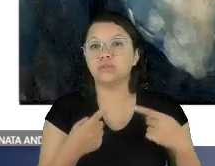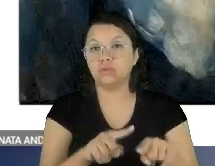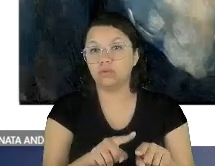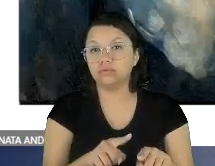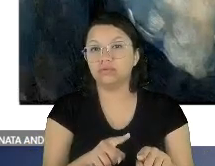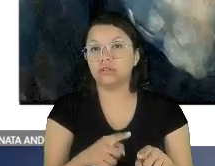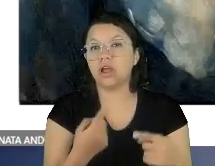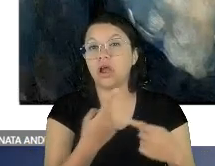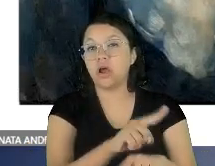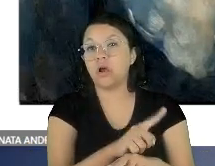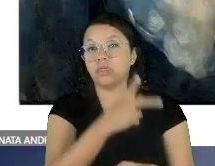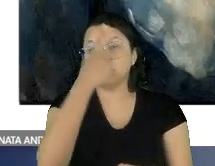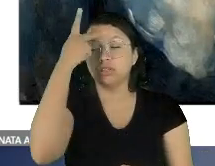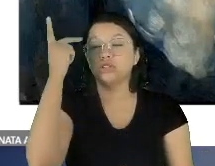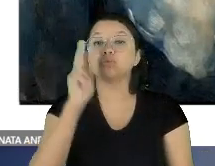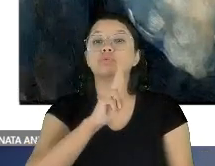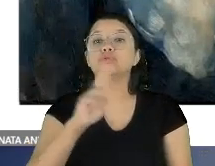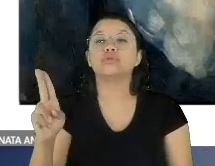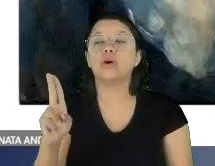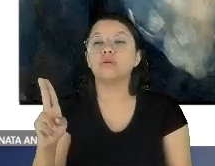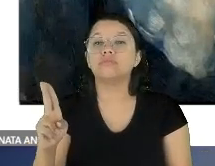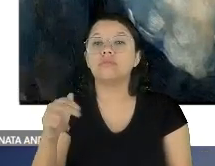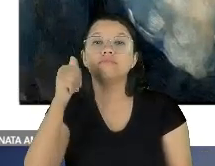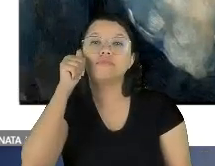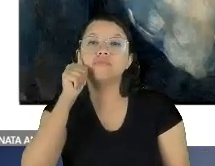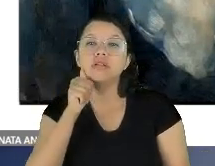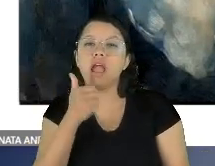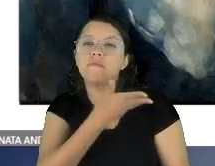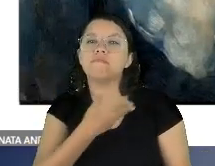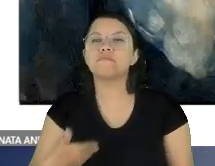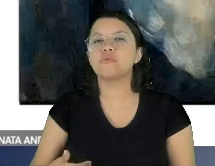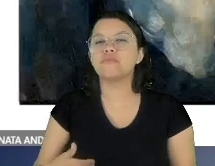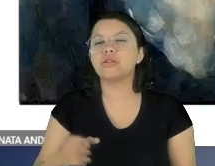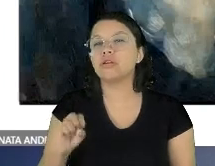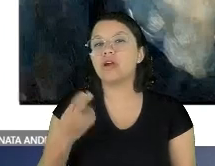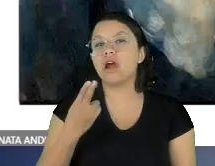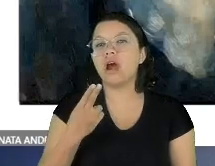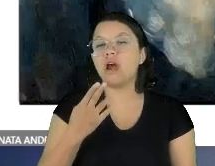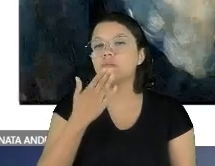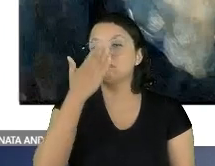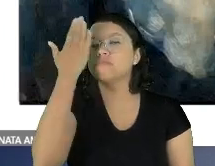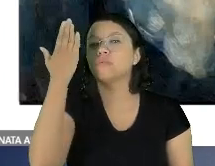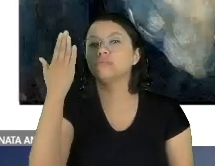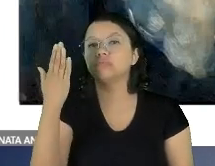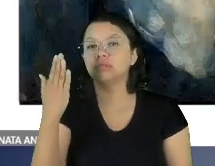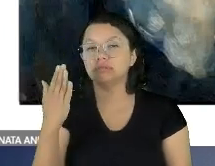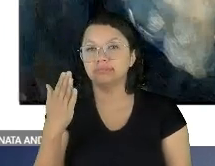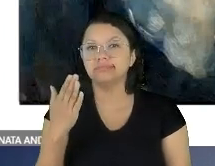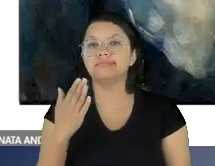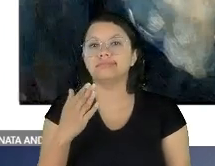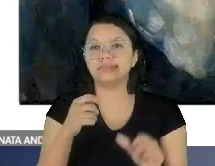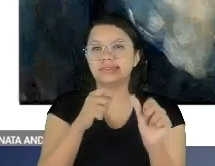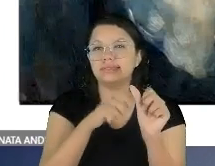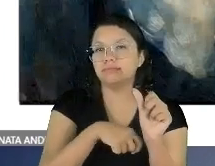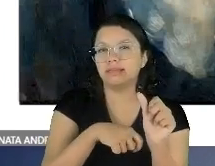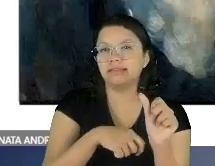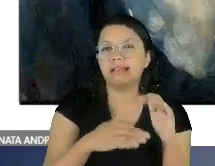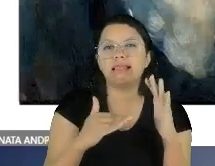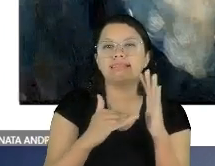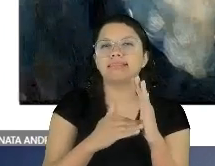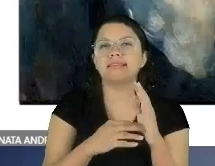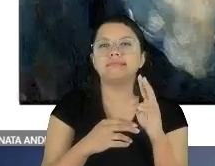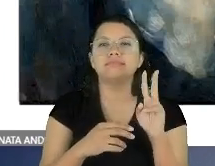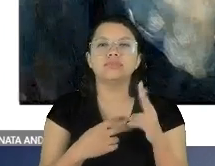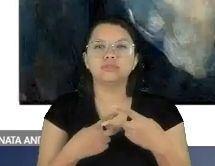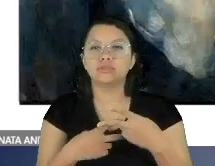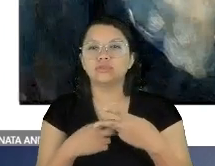aquela chamada mulher pública ou prostituta tinha uma prisão só de 6 meses a 2 anos. Isso tinha